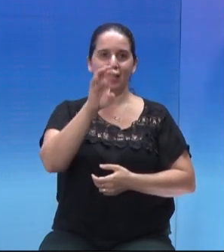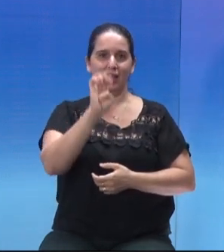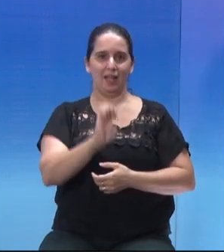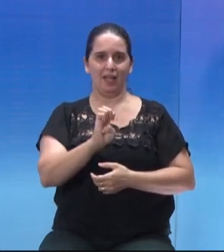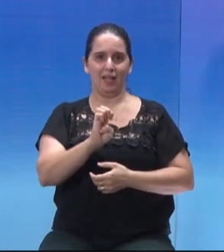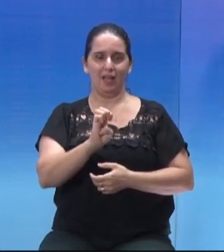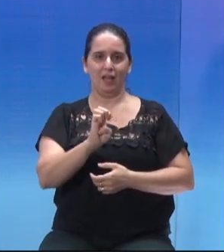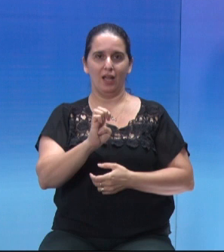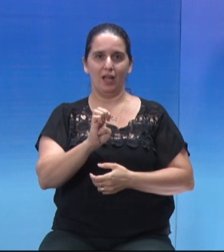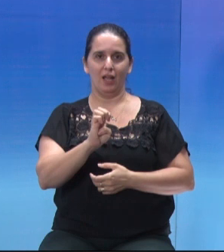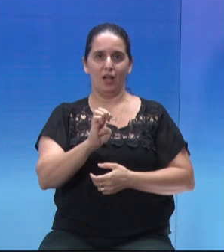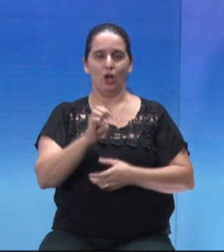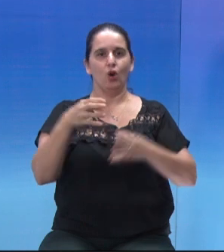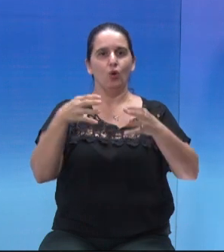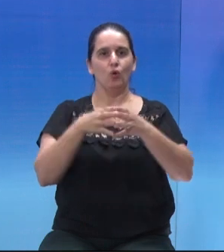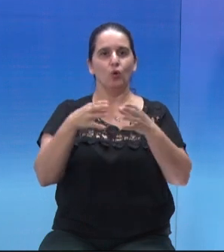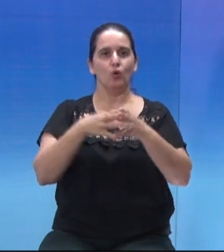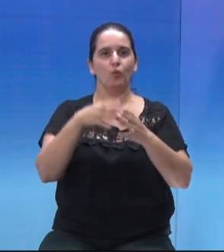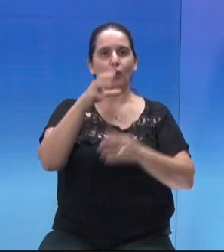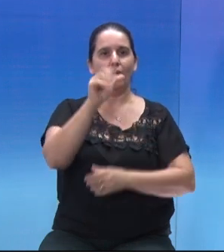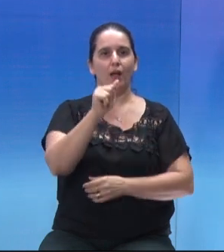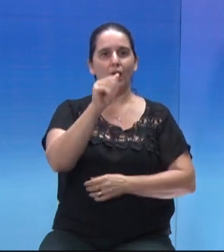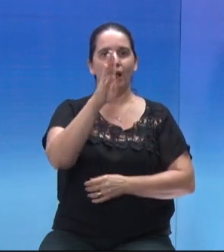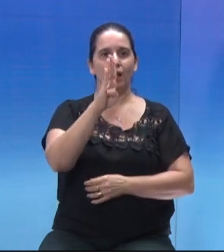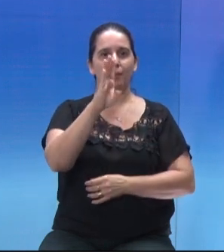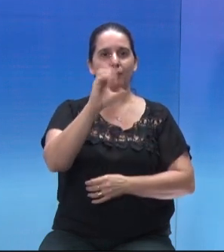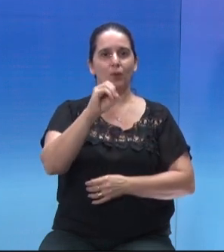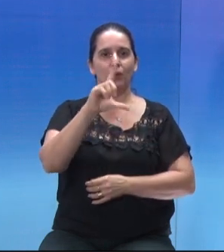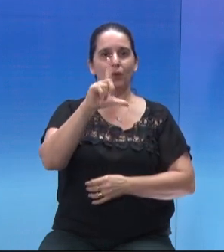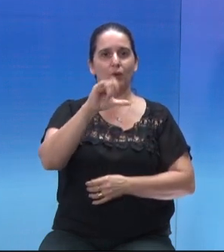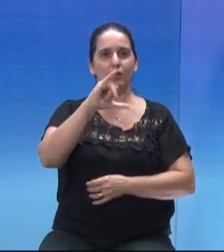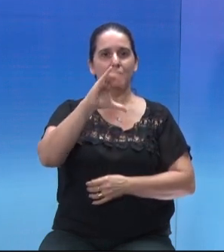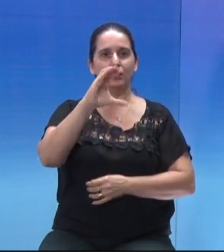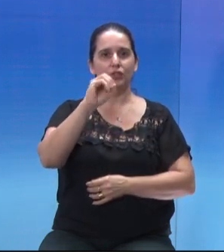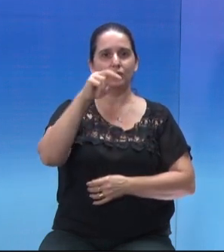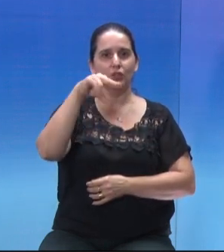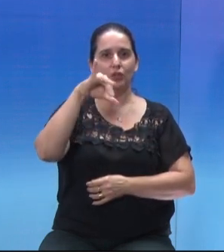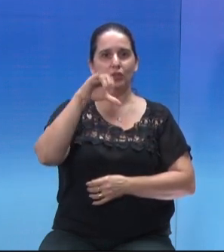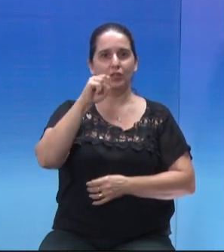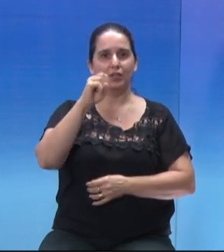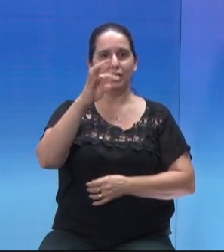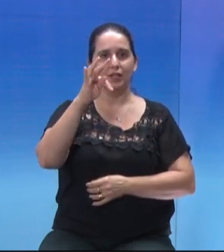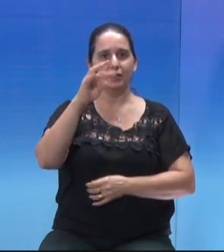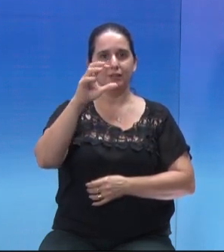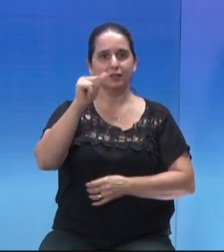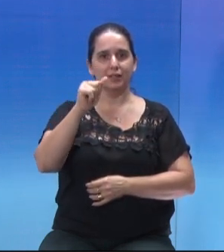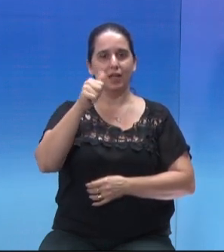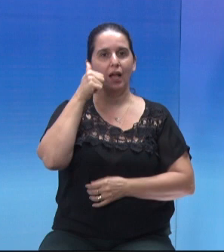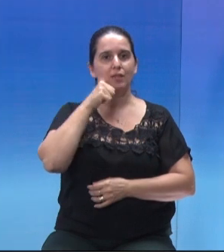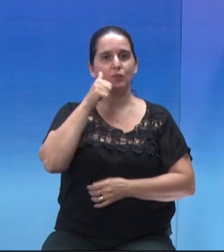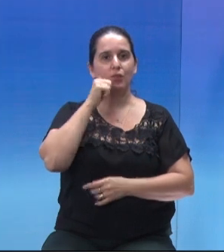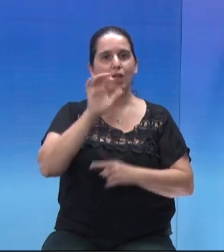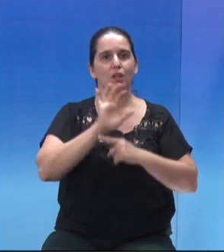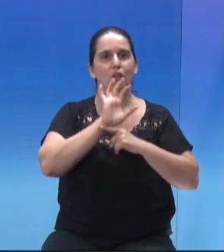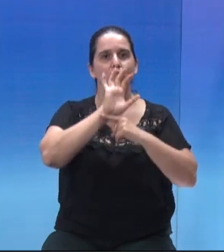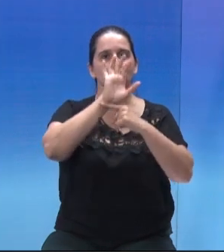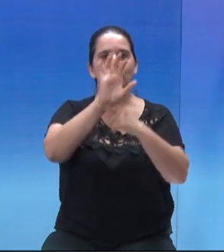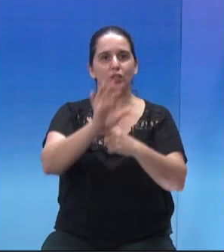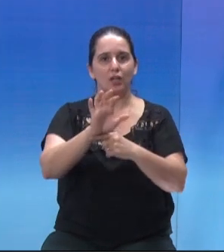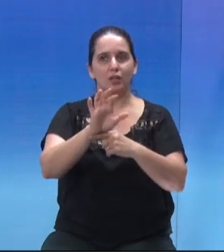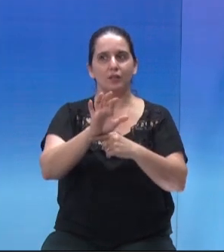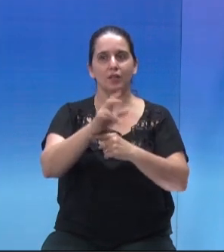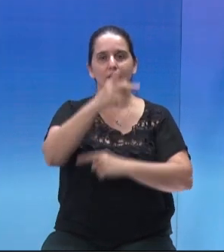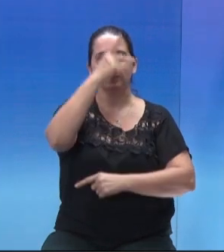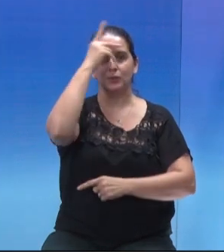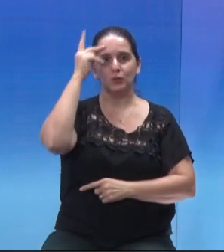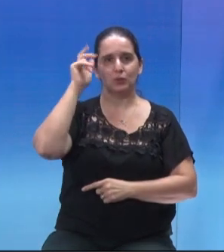movimento abolicionista. É isso que essas senhorinhas estão lutando. Elas estão ajudando, meus queridos, os escravos